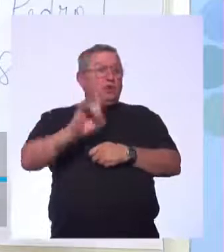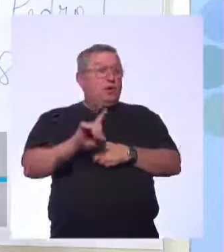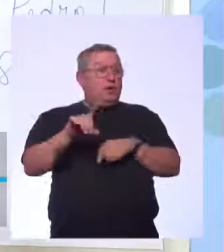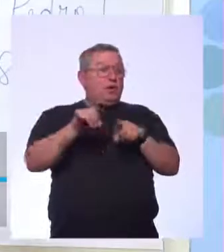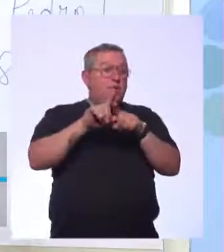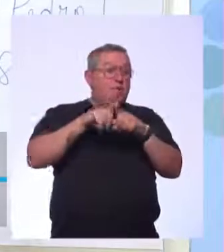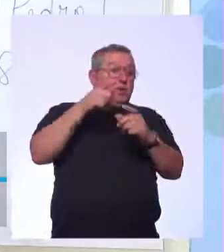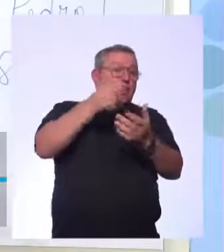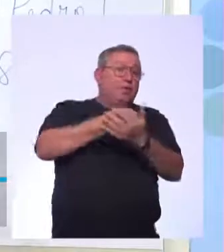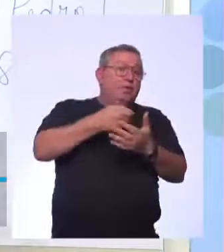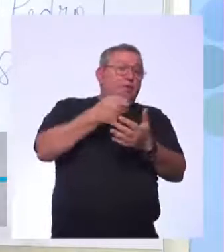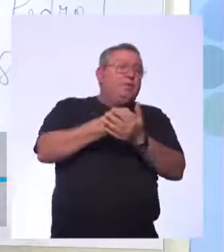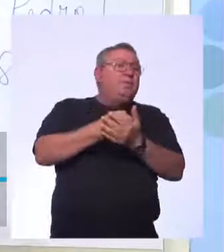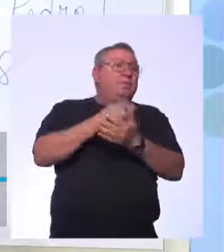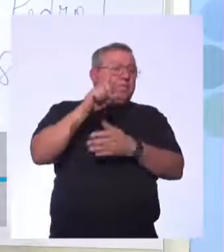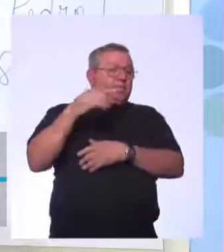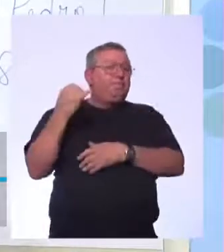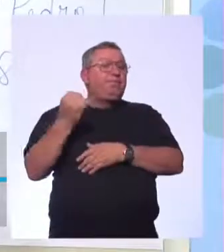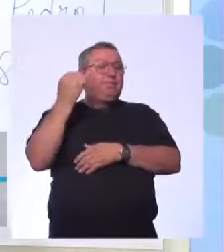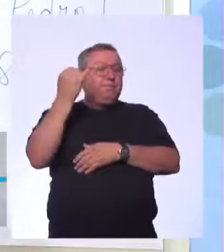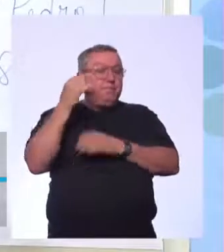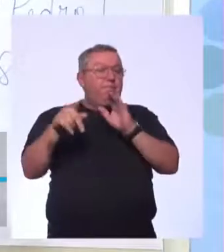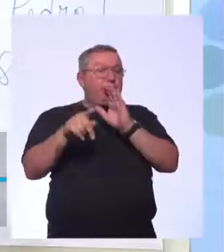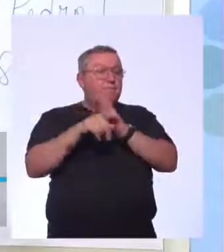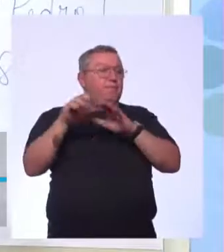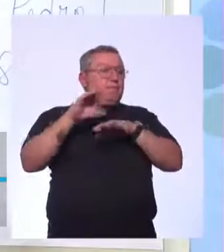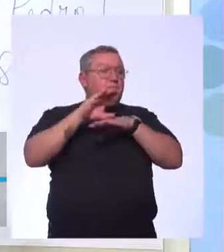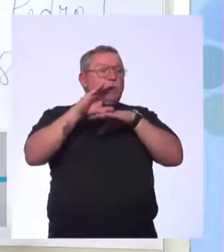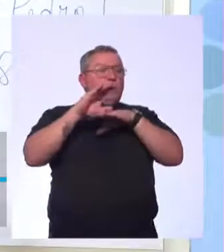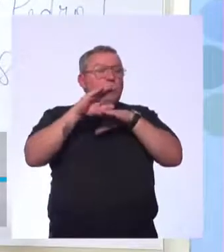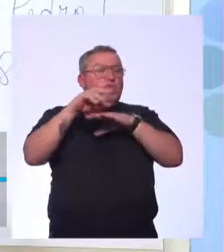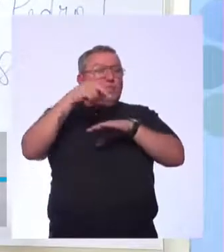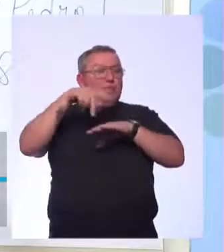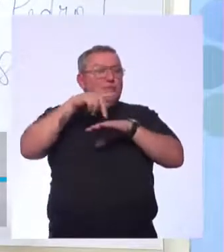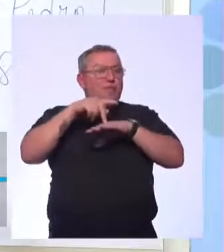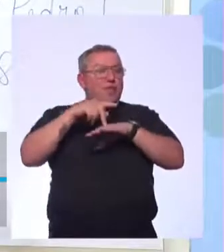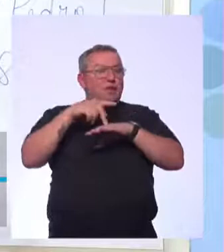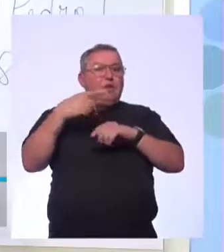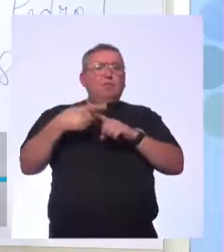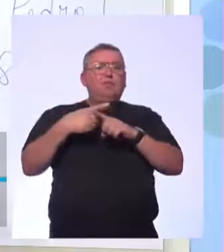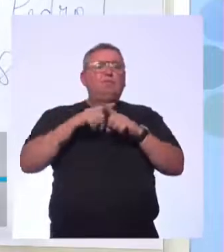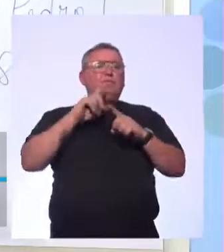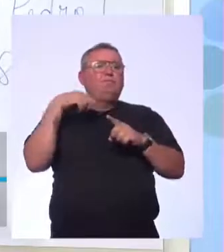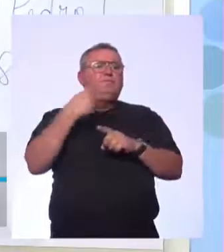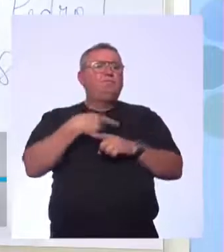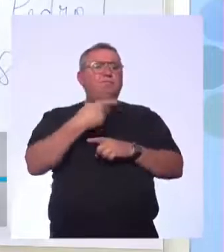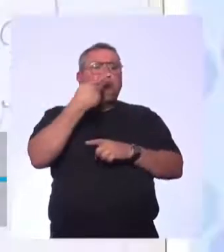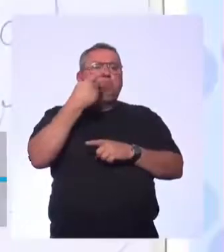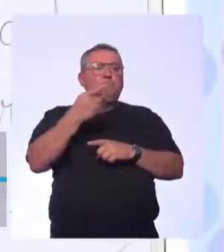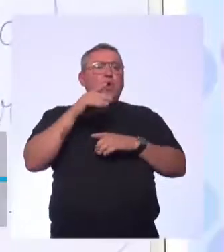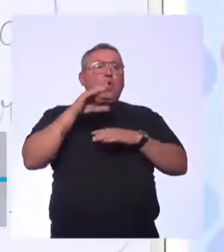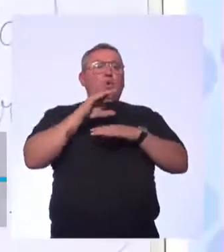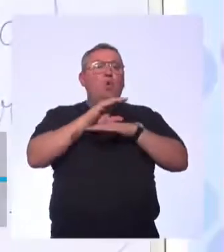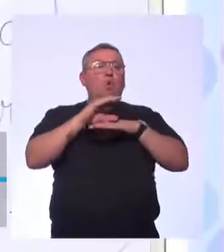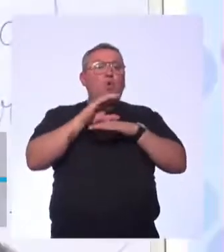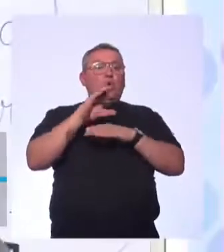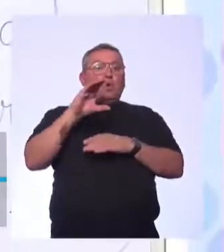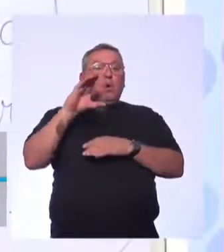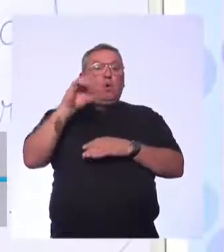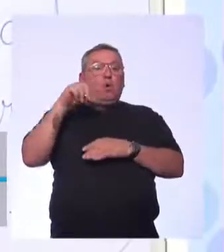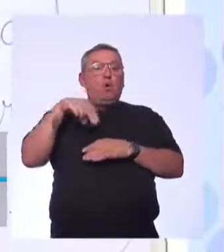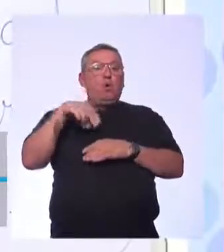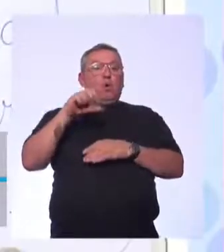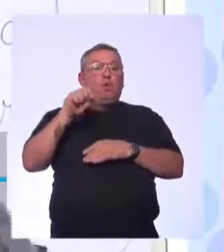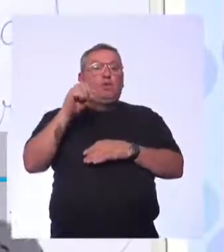seus deveres. Essa é a importância da Constituição para um país. E por que nós estamos falando de Constituição? Afinal